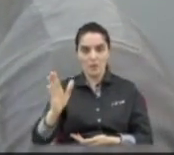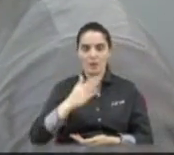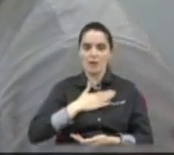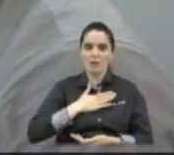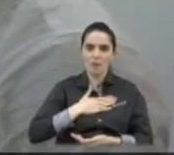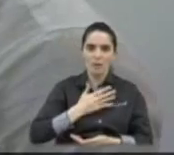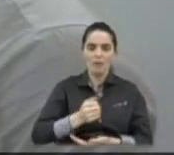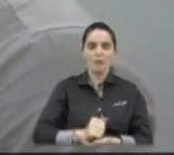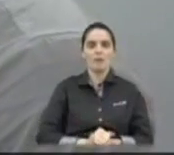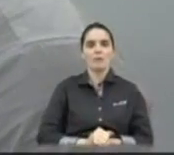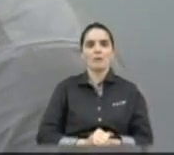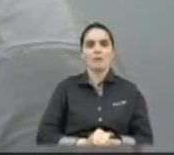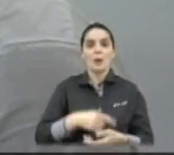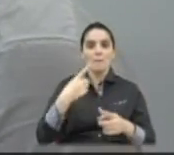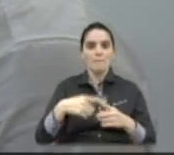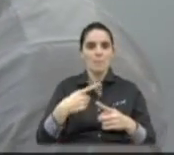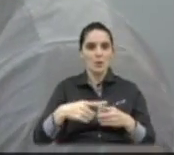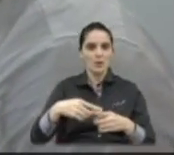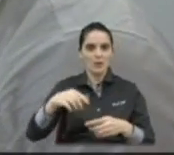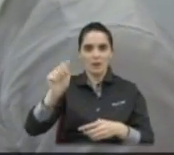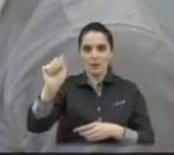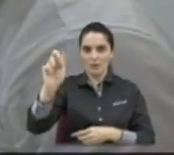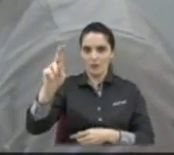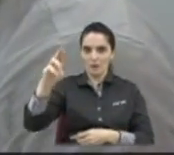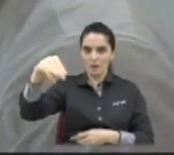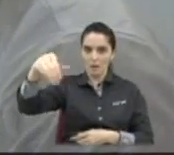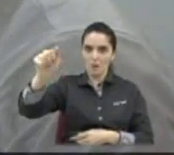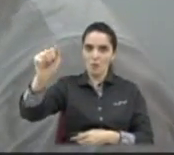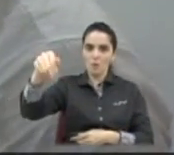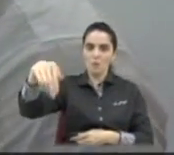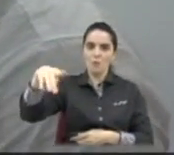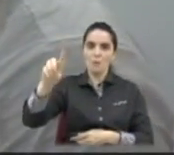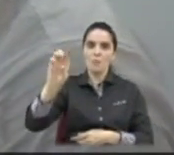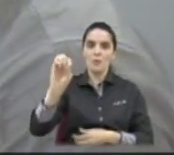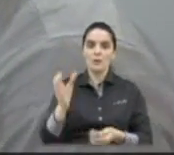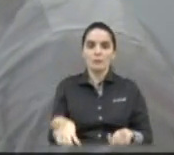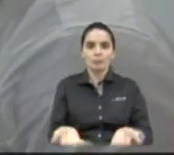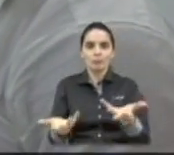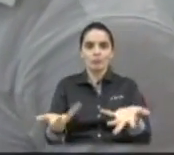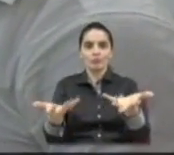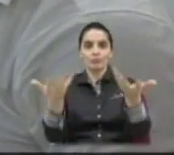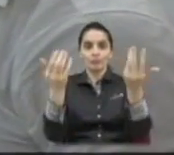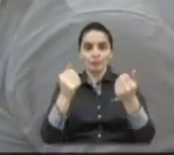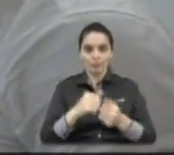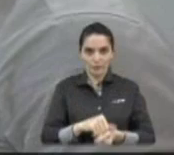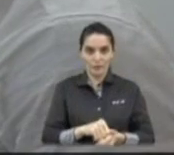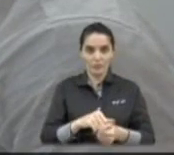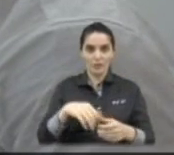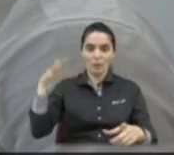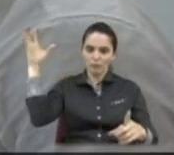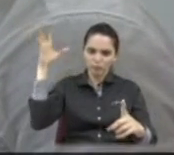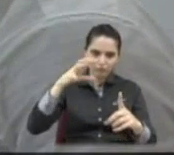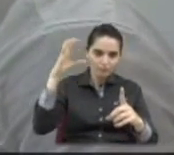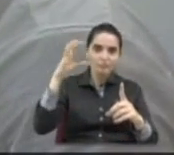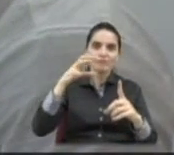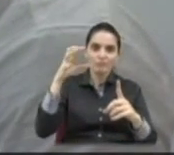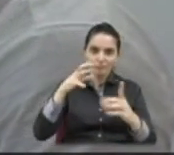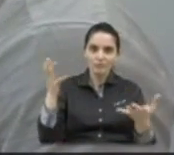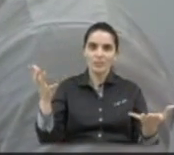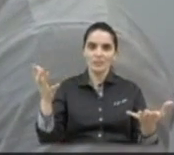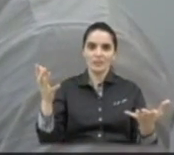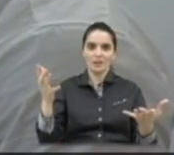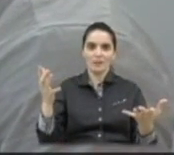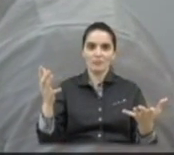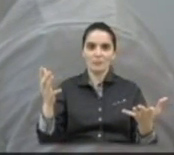pelo Armando. Lembro quando vocês nos procuravam aqui na Câmara constantemente para tratar das questões do bairro, e isso com certeza não